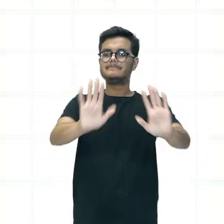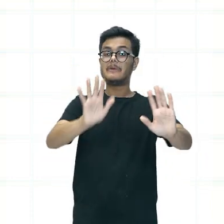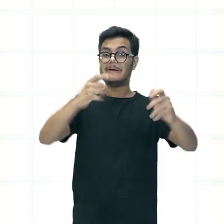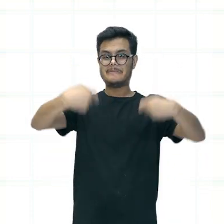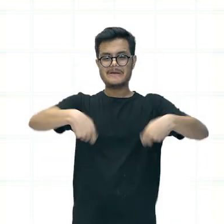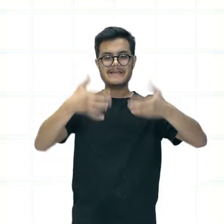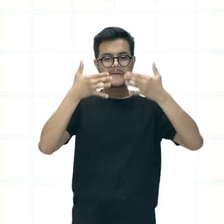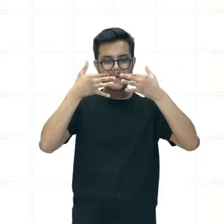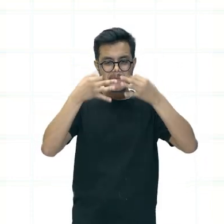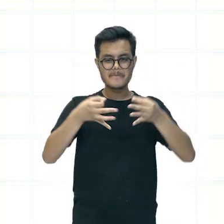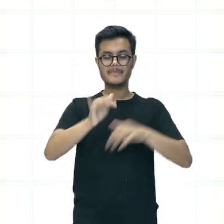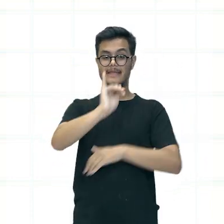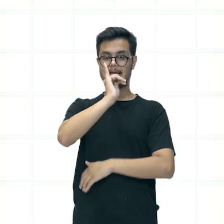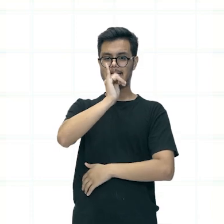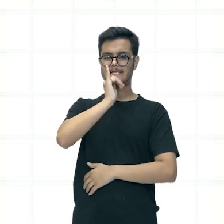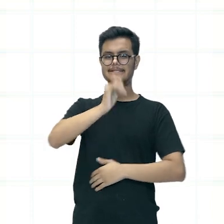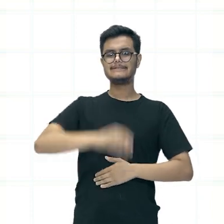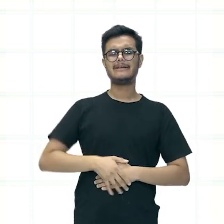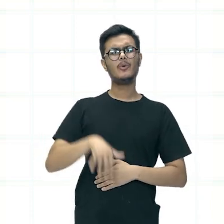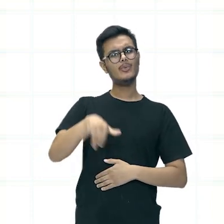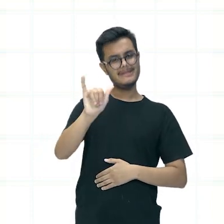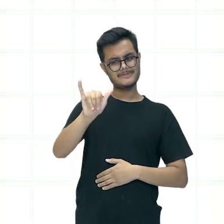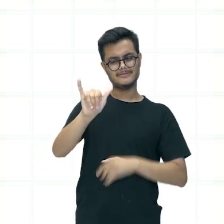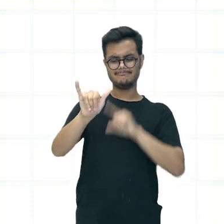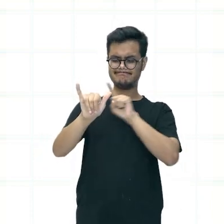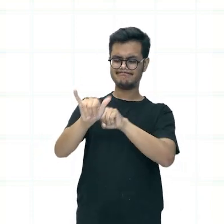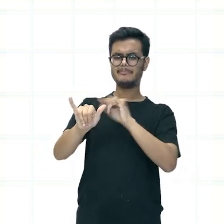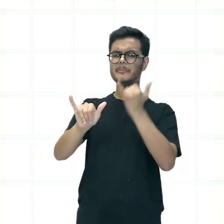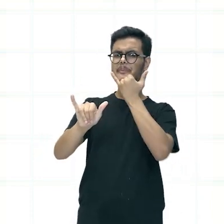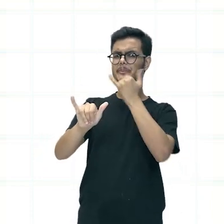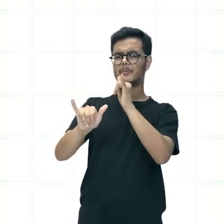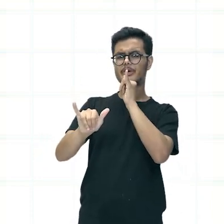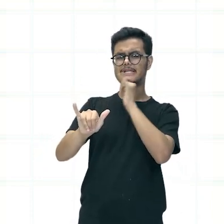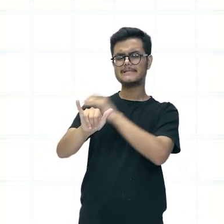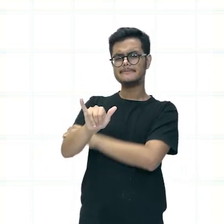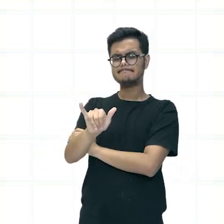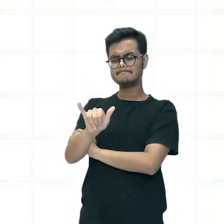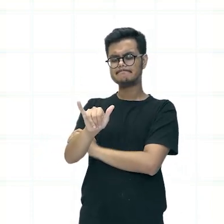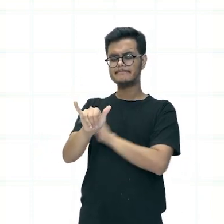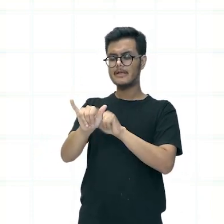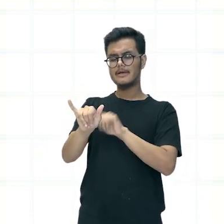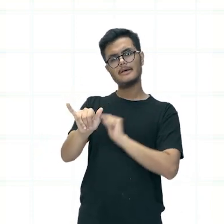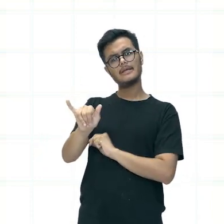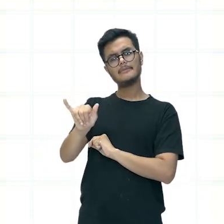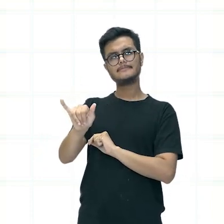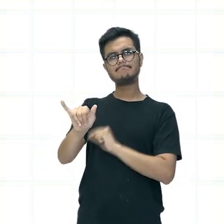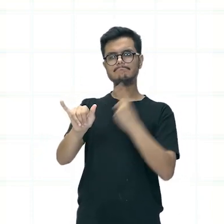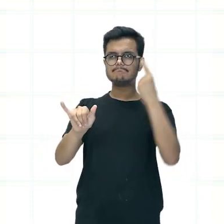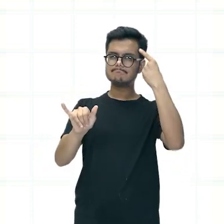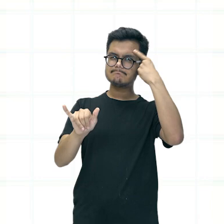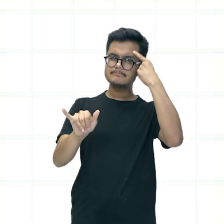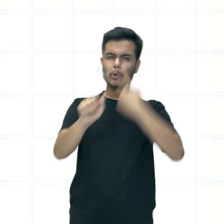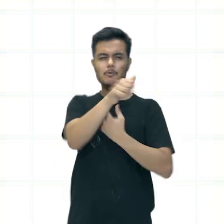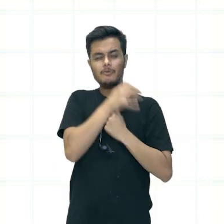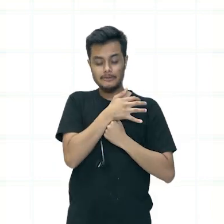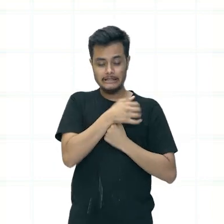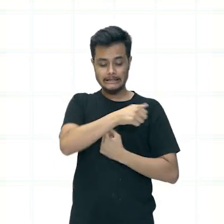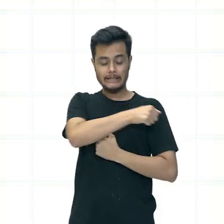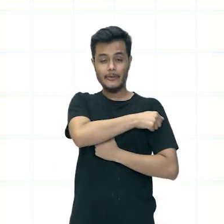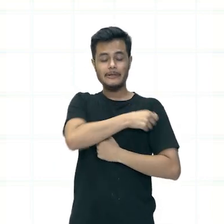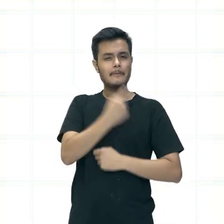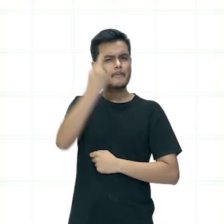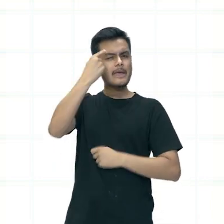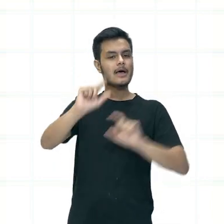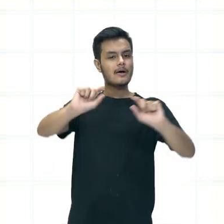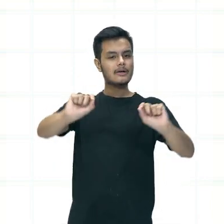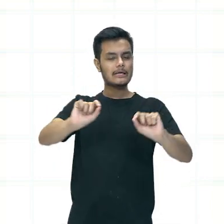Porque tem ali o tal do Y. Olha o Y aqui. Então, a primeira coisa que o aluno faz, observa que